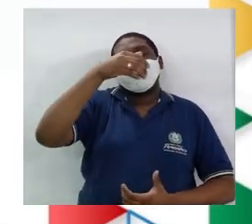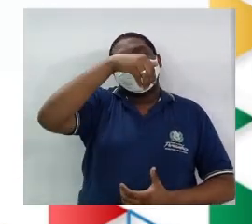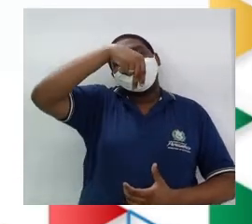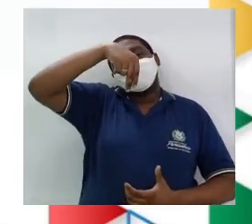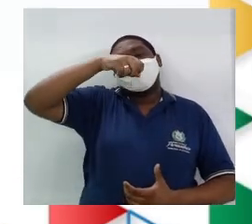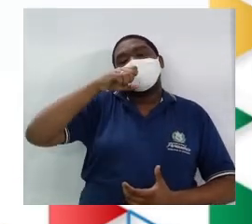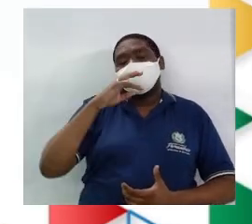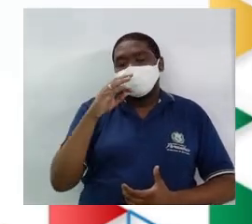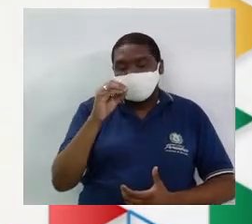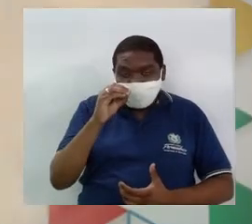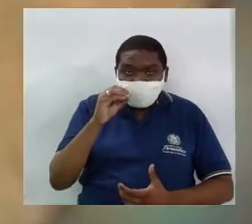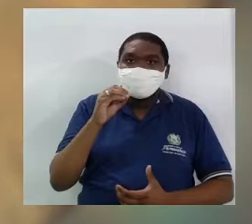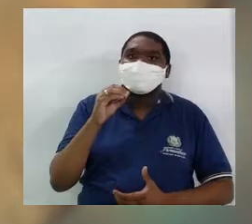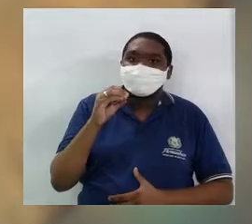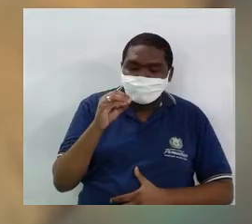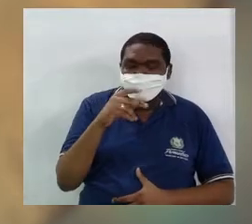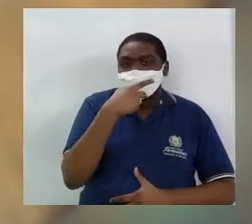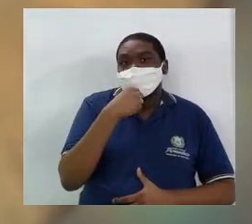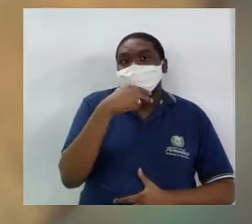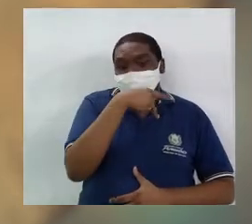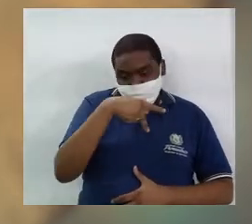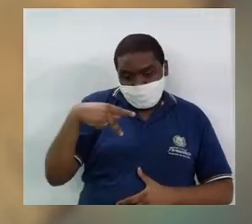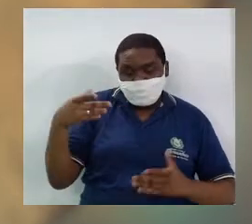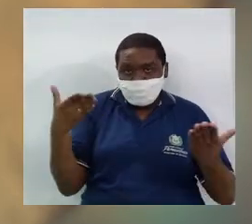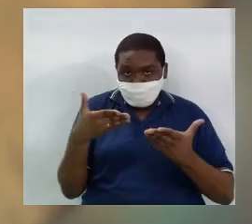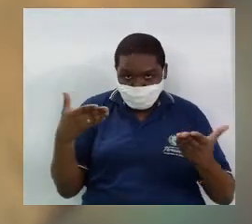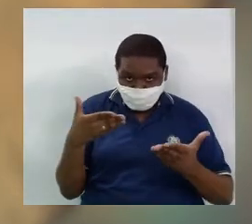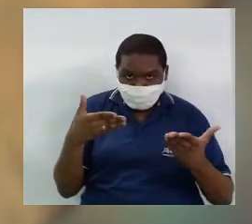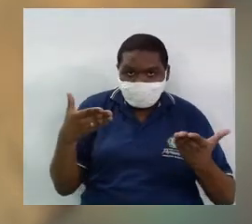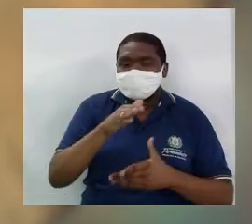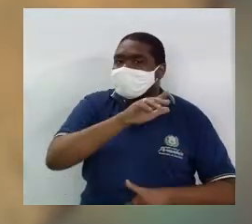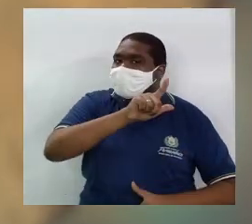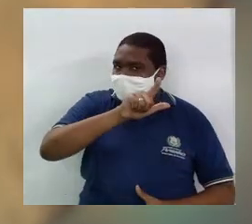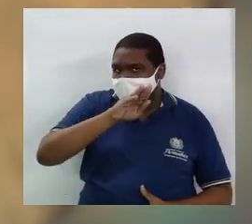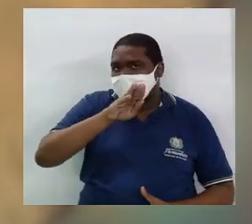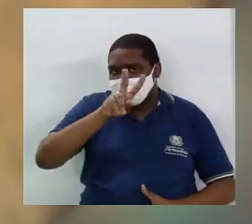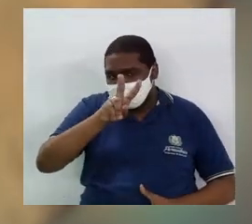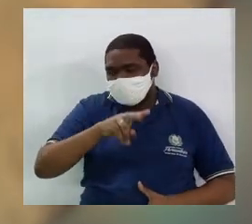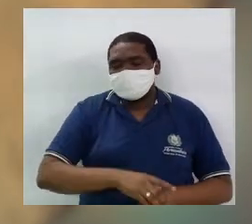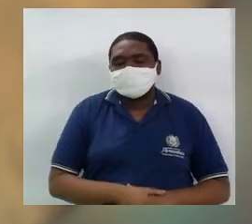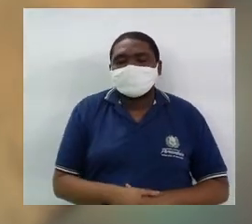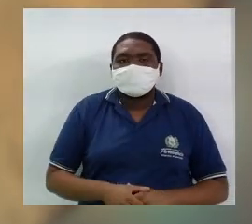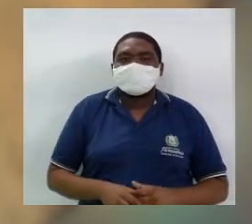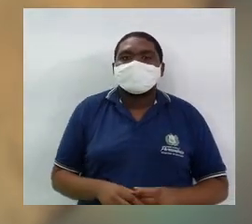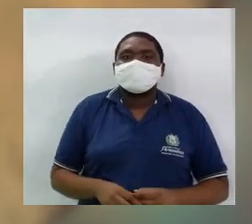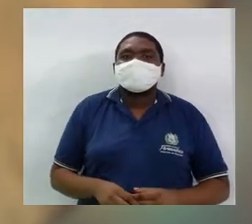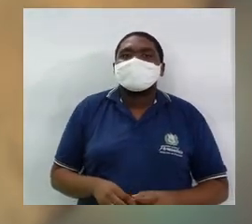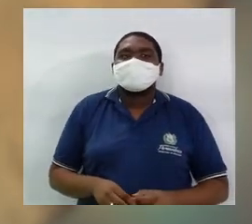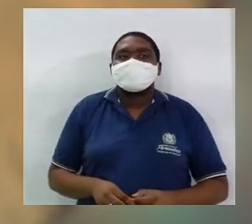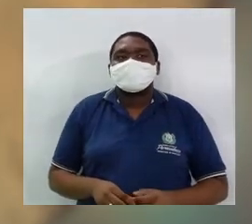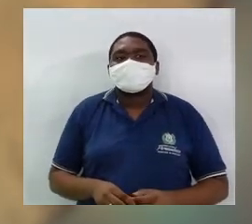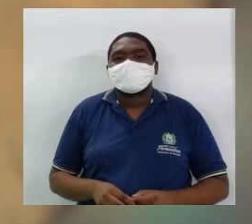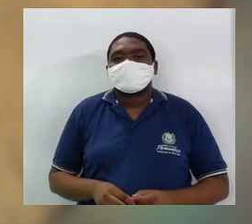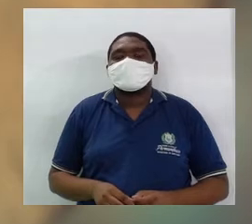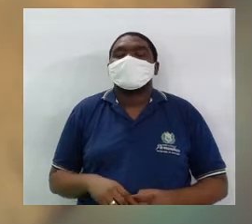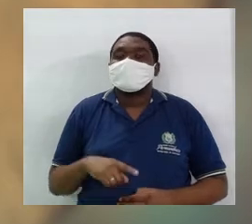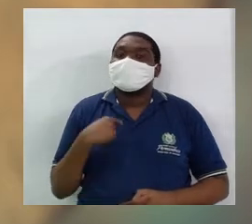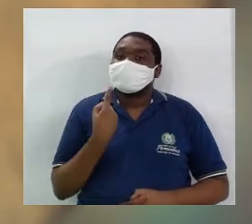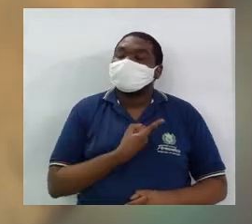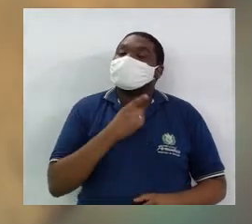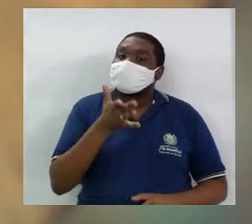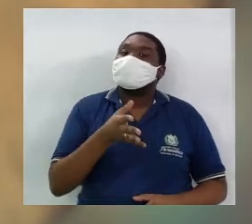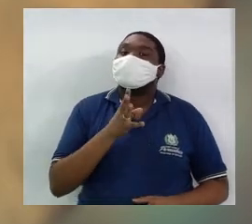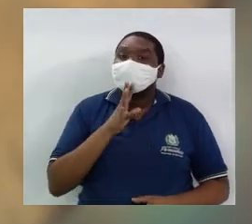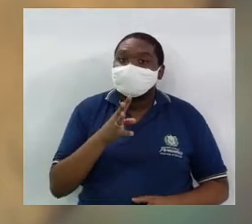atual, José de Paiva Neto, ou simplesmente Paiva Neto. Então, nós já conhecemos que há